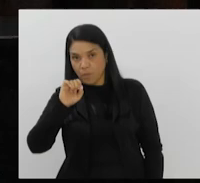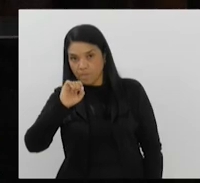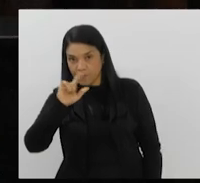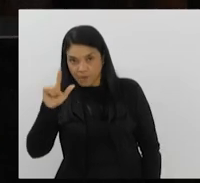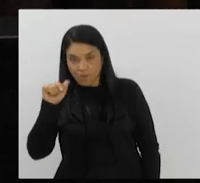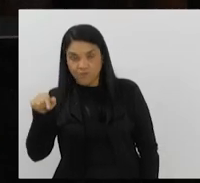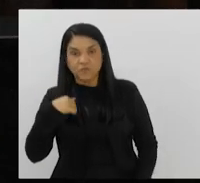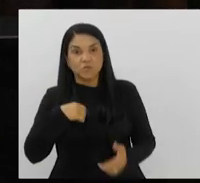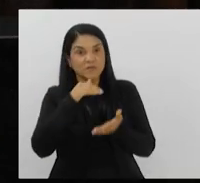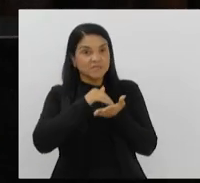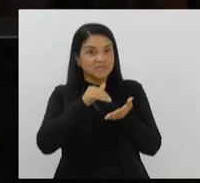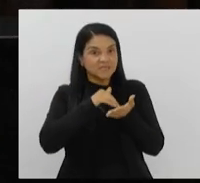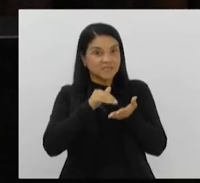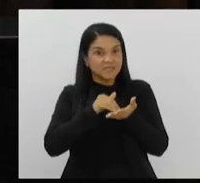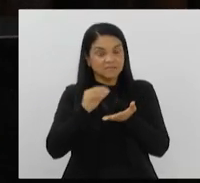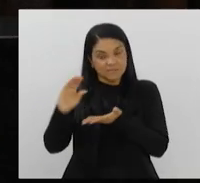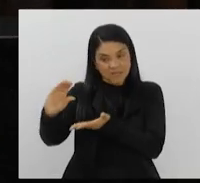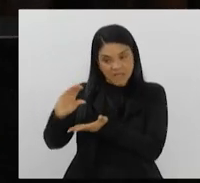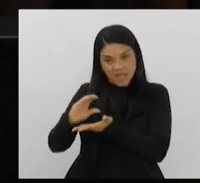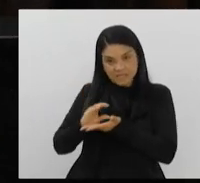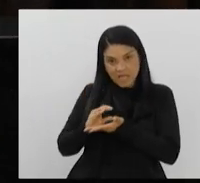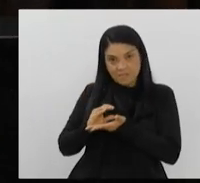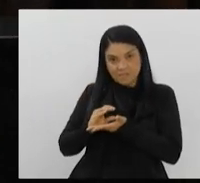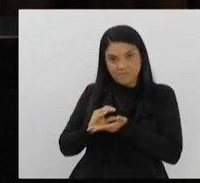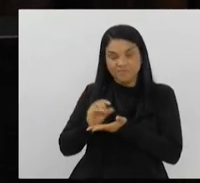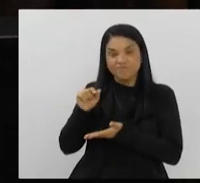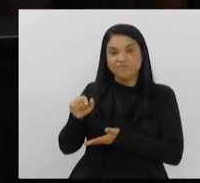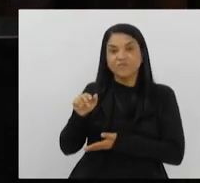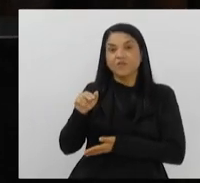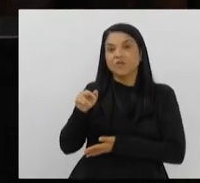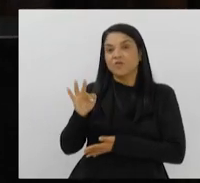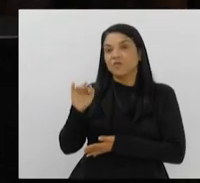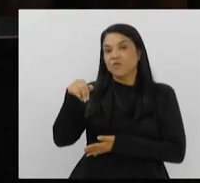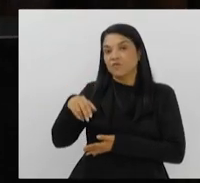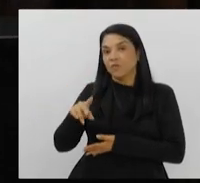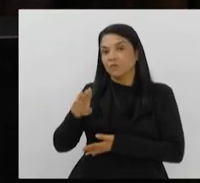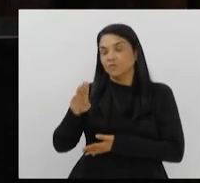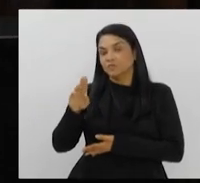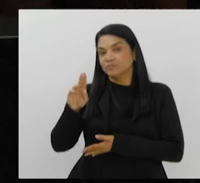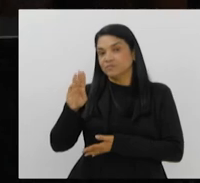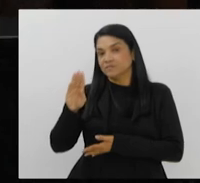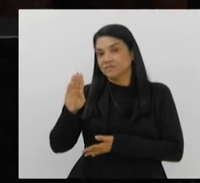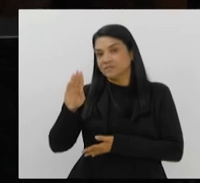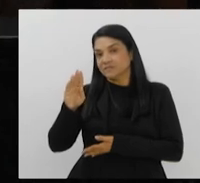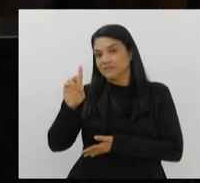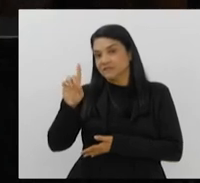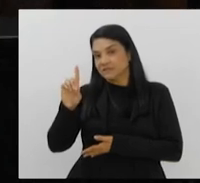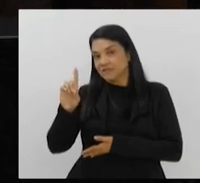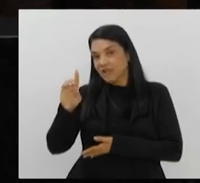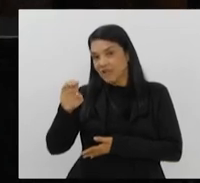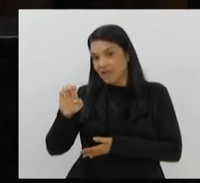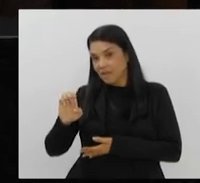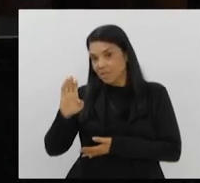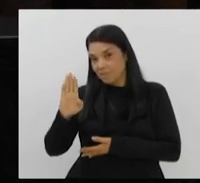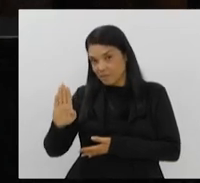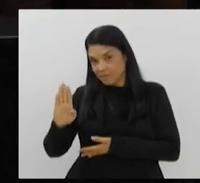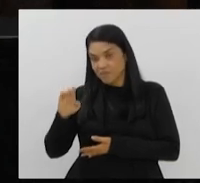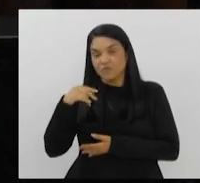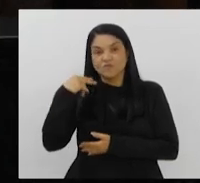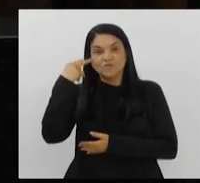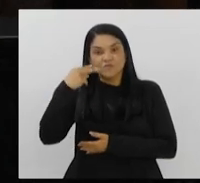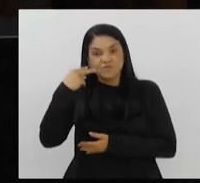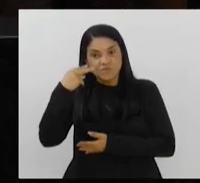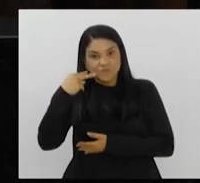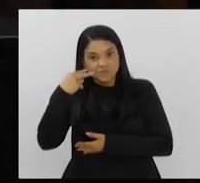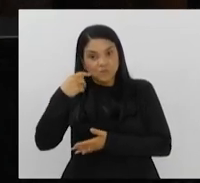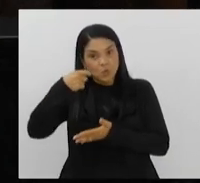Fundeb. Portanto, os vereadores da Câmara têm por obrigação oficiar a